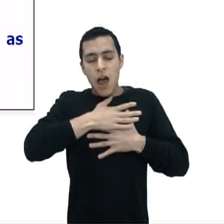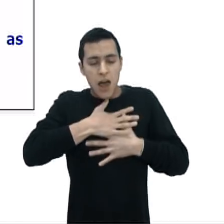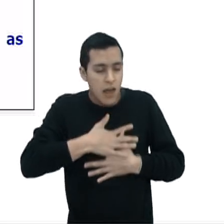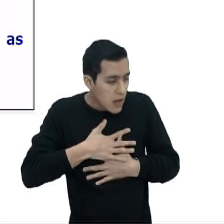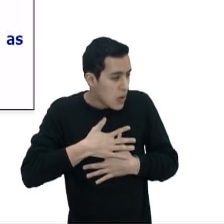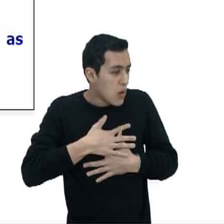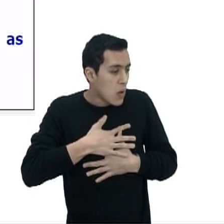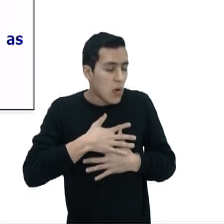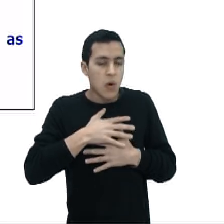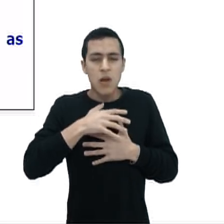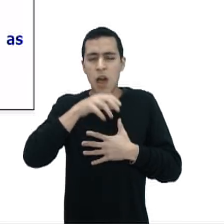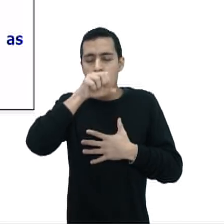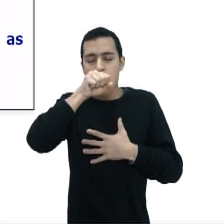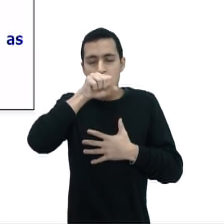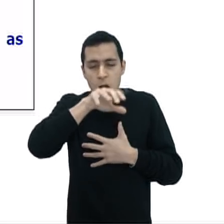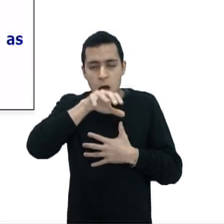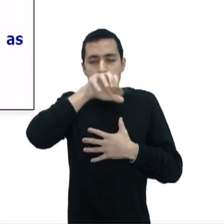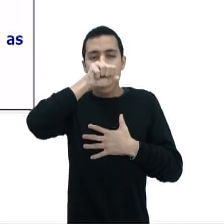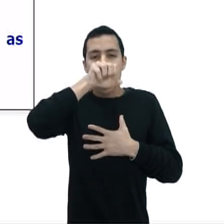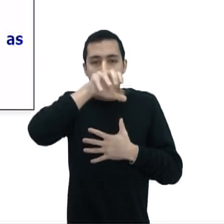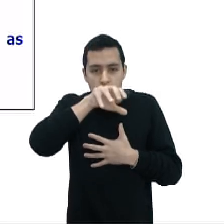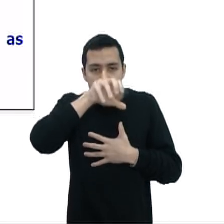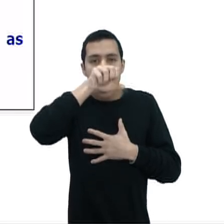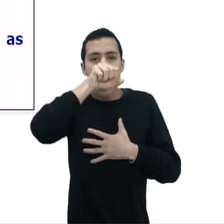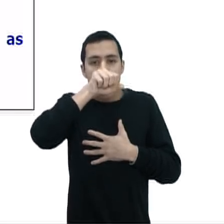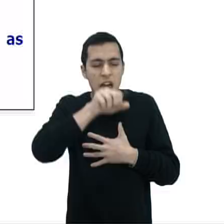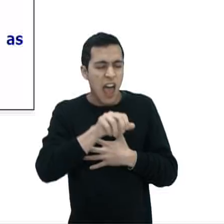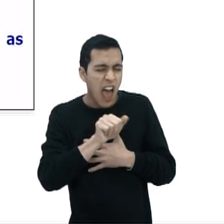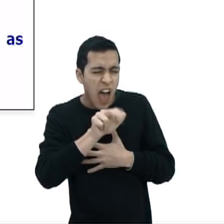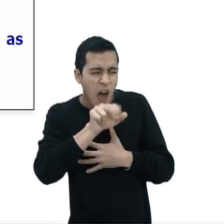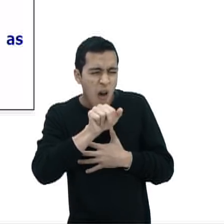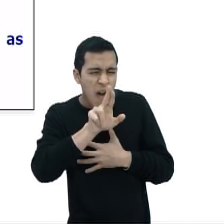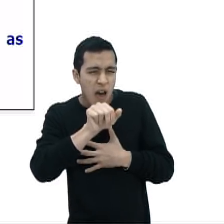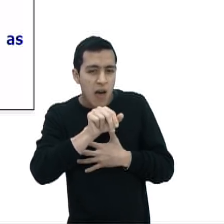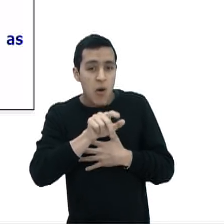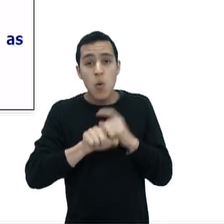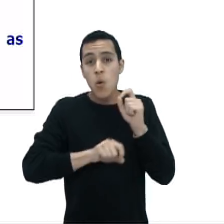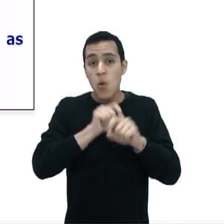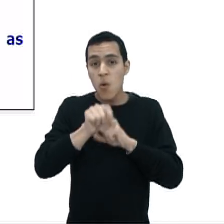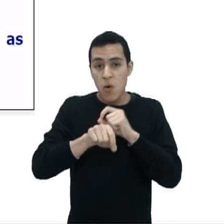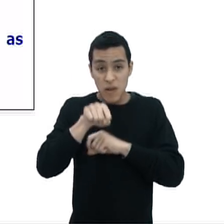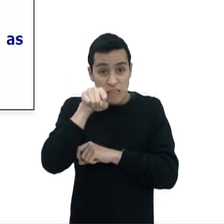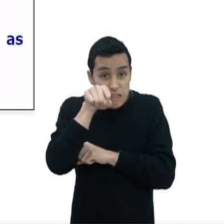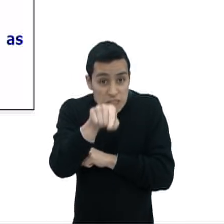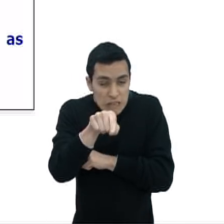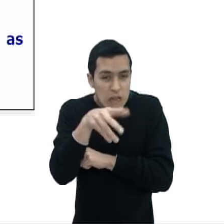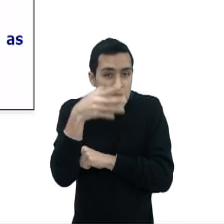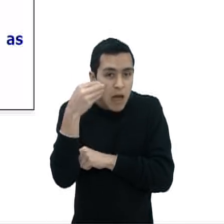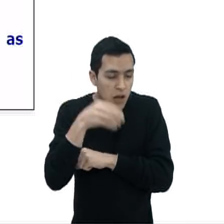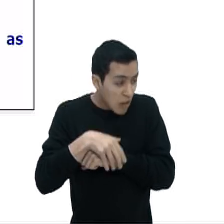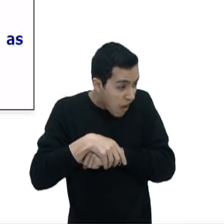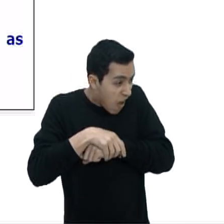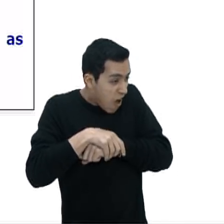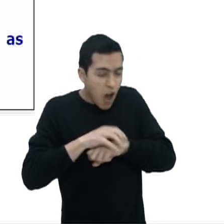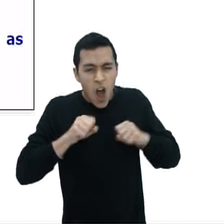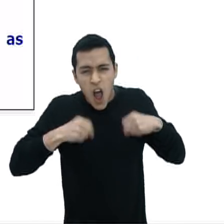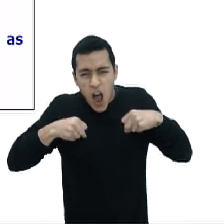woof, woof, au, au. O gato fugiu o mais rápido que